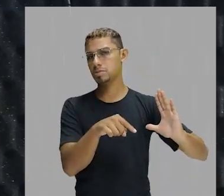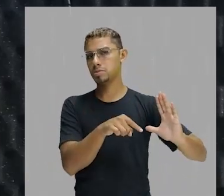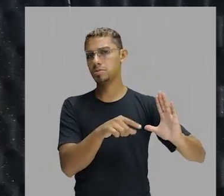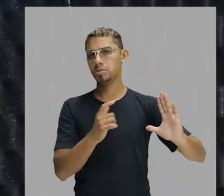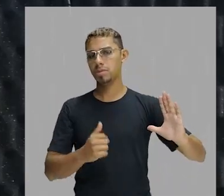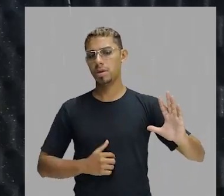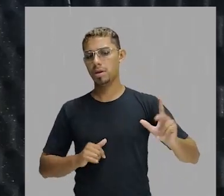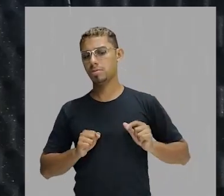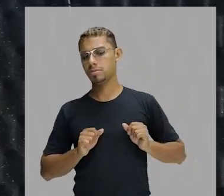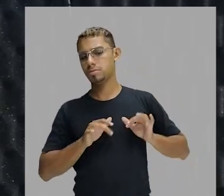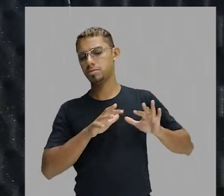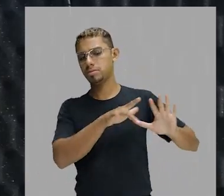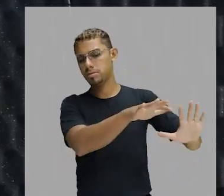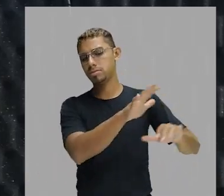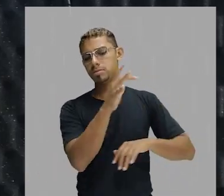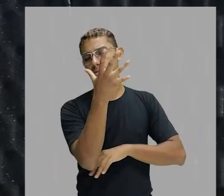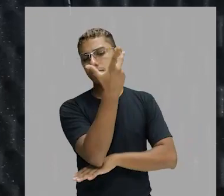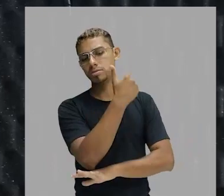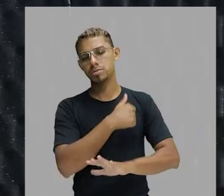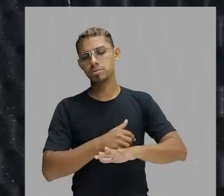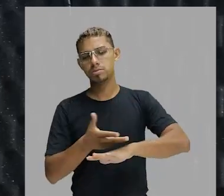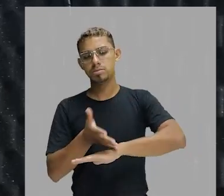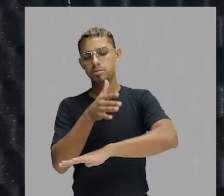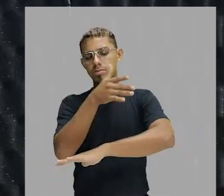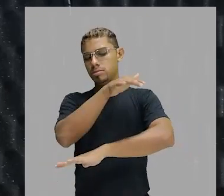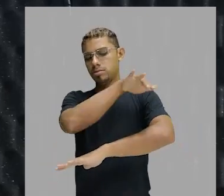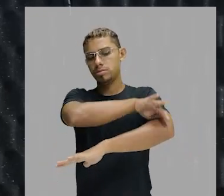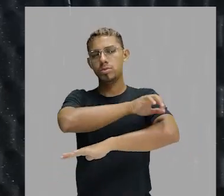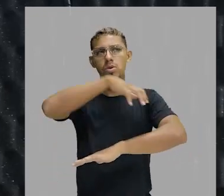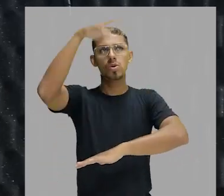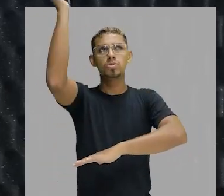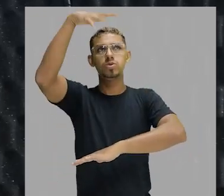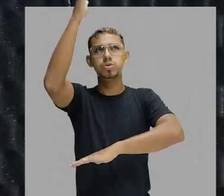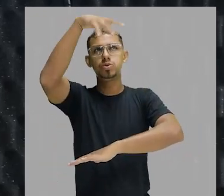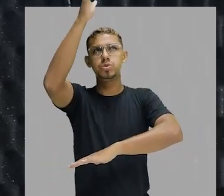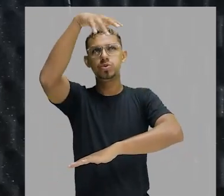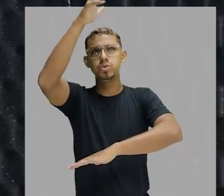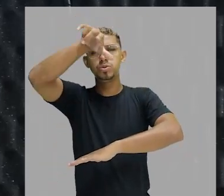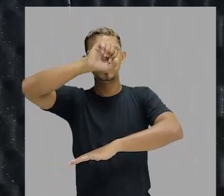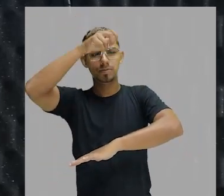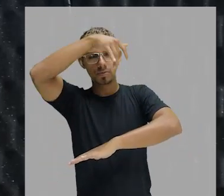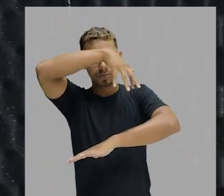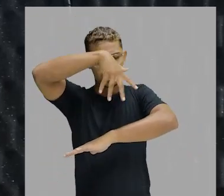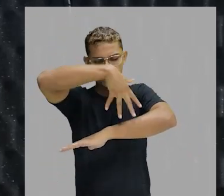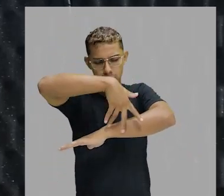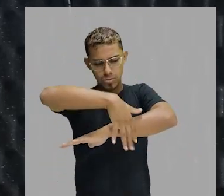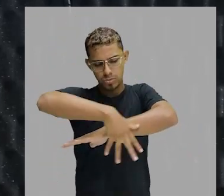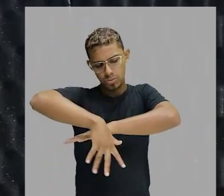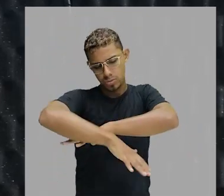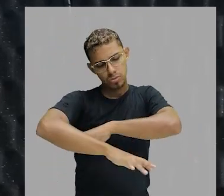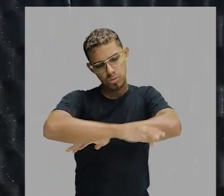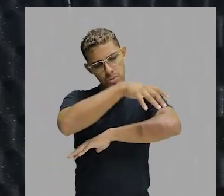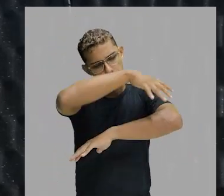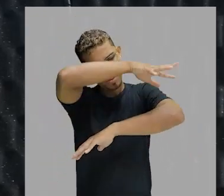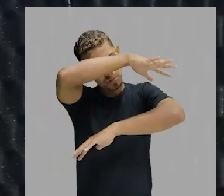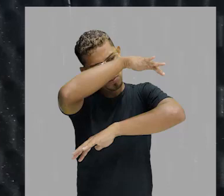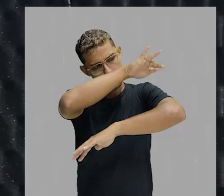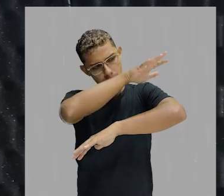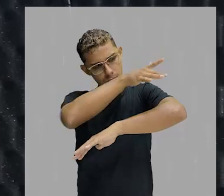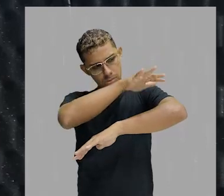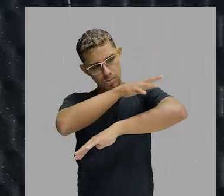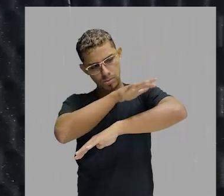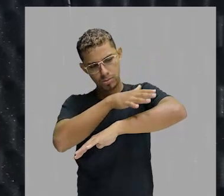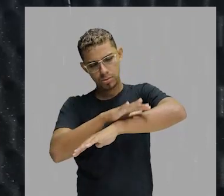são desmatadas. Áreas de morro, por exemplo, quando chove, essa água vai infiltrar com maior profundidade, o solo fica